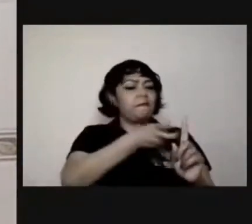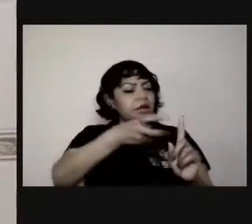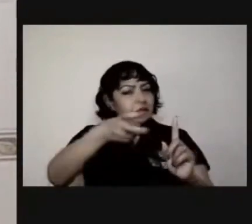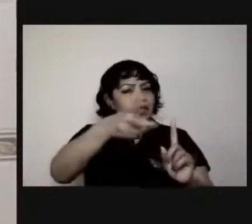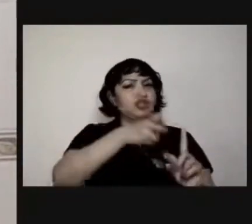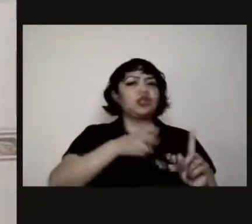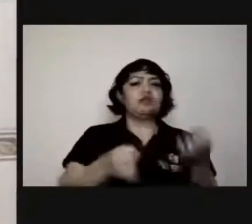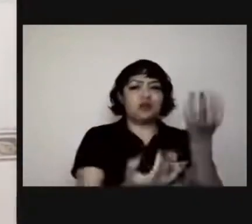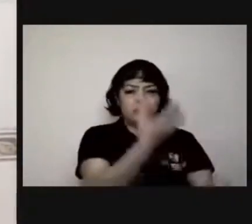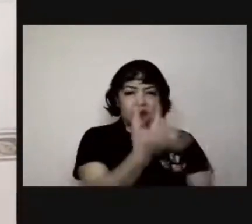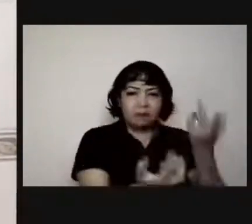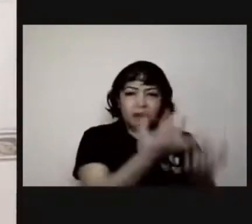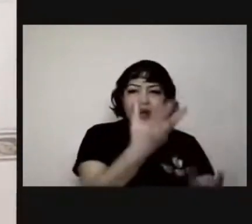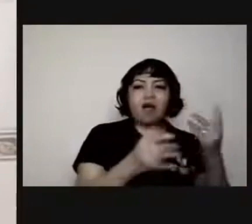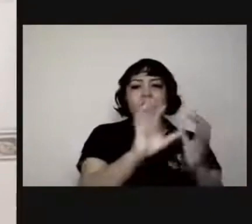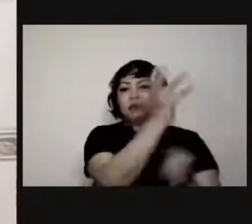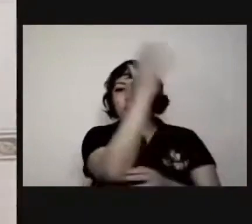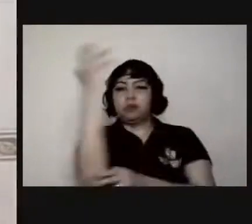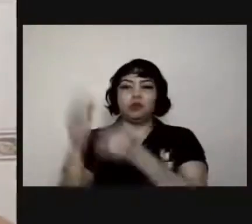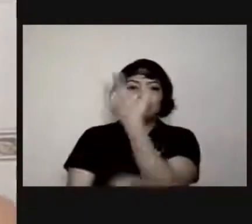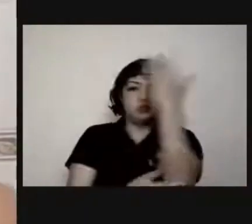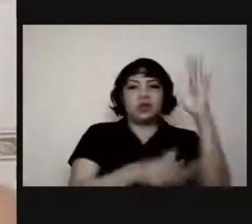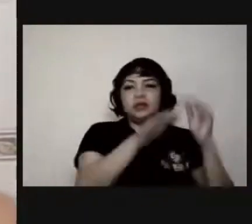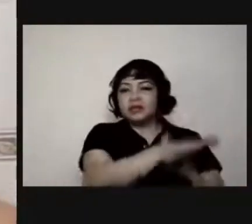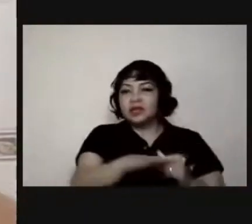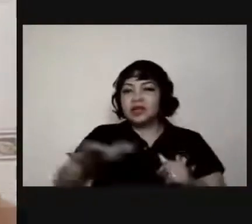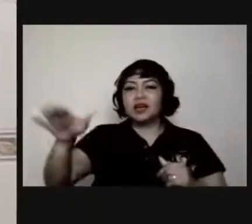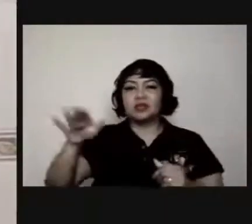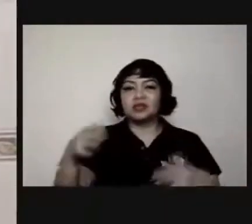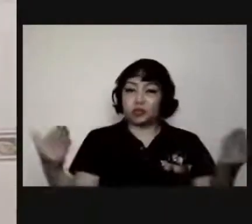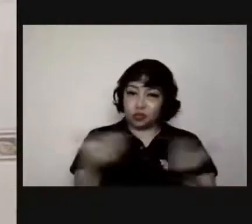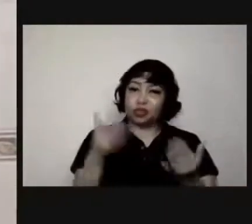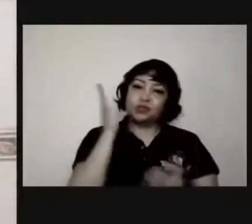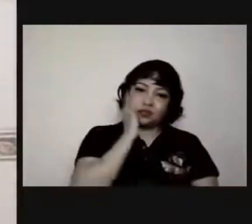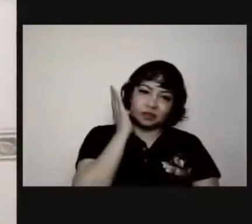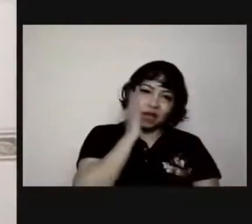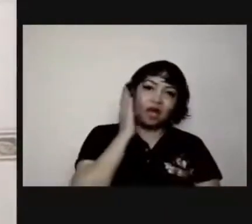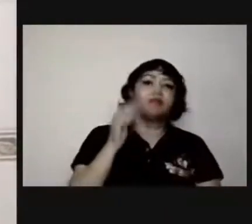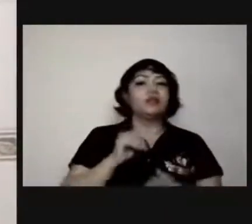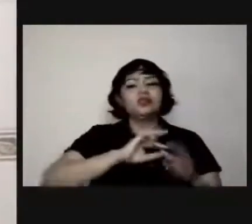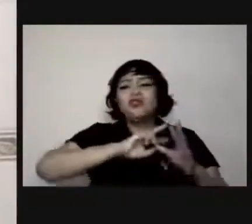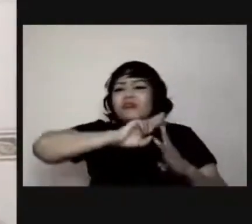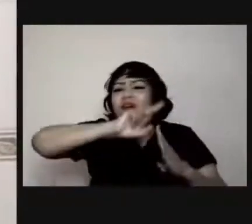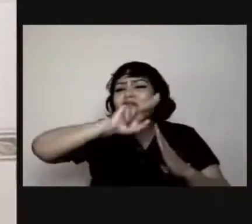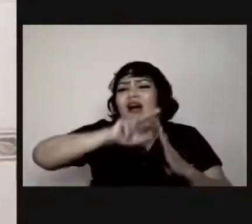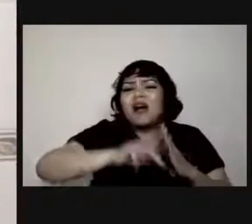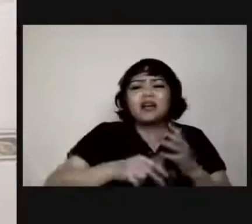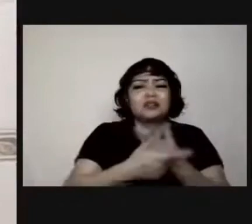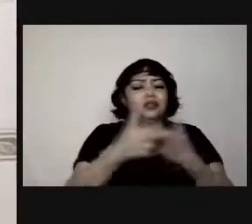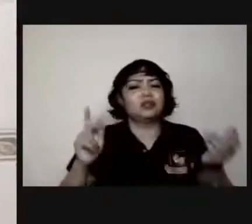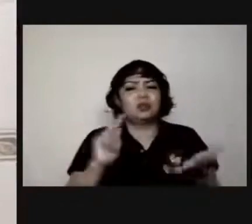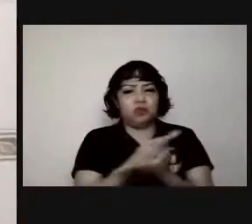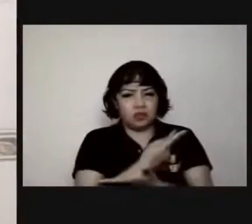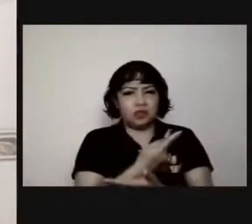destruição do meio ambiente, a questão das crianças, né? Que hoje a gente sabe de várias situações, do